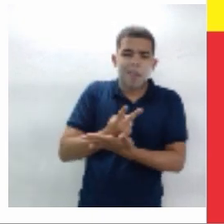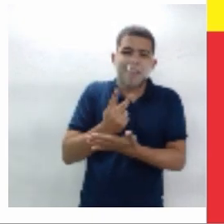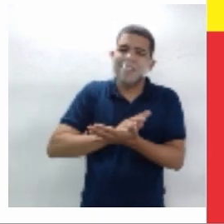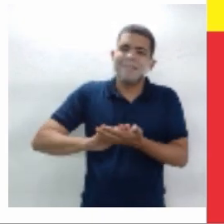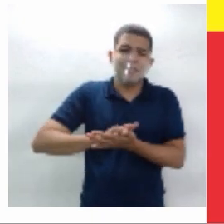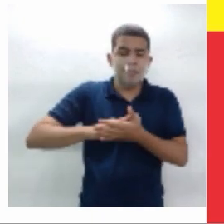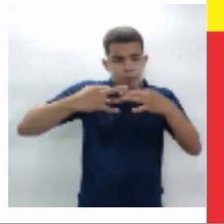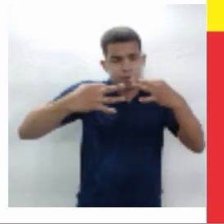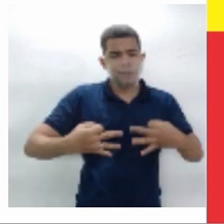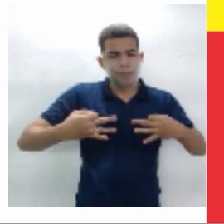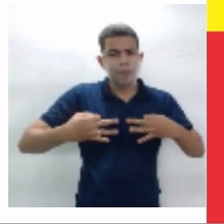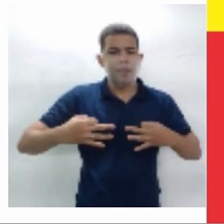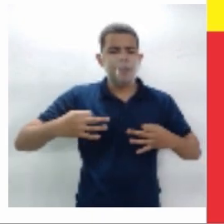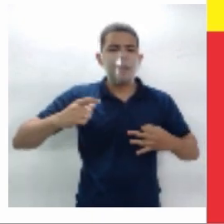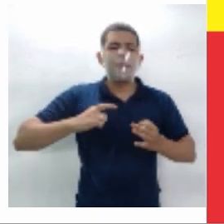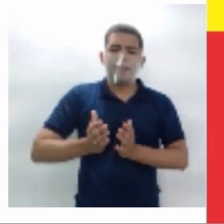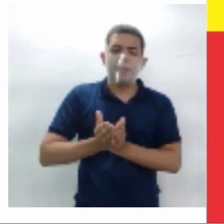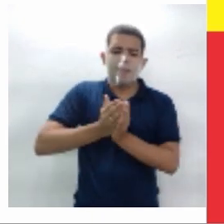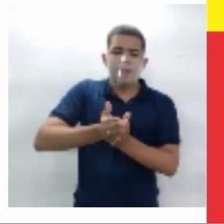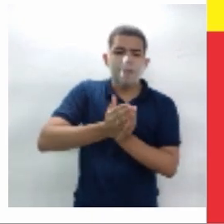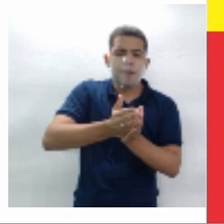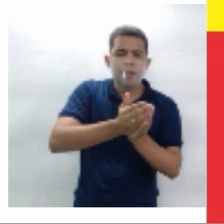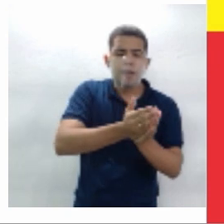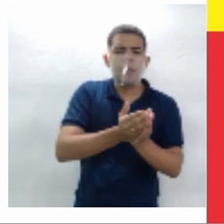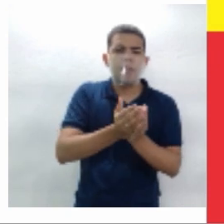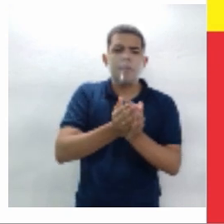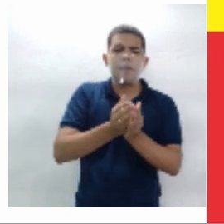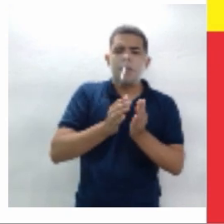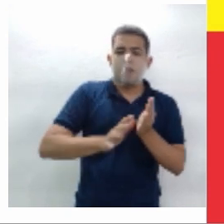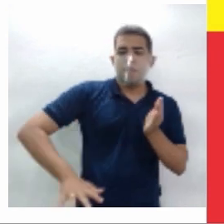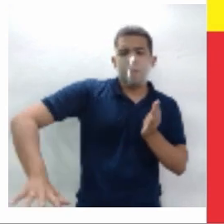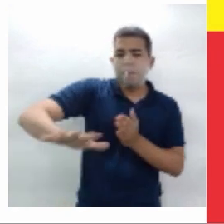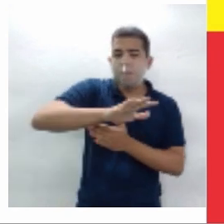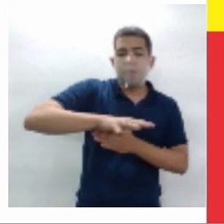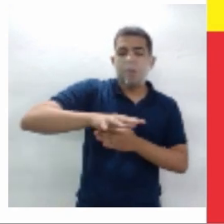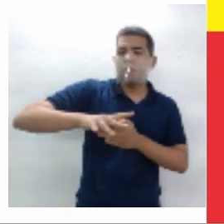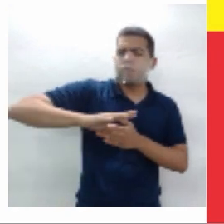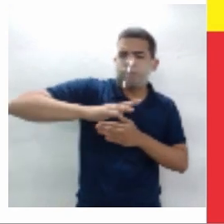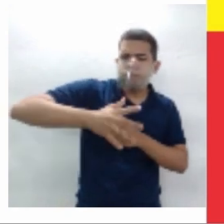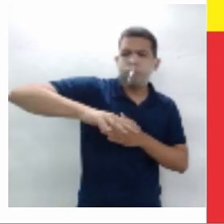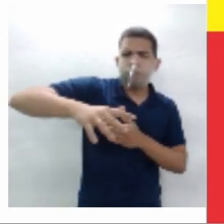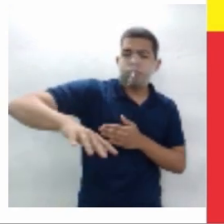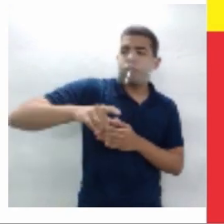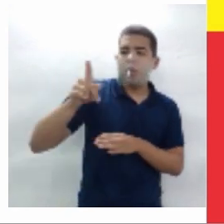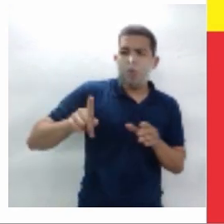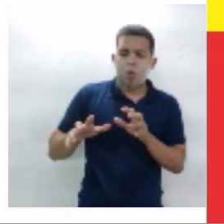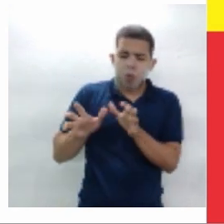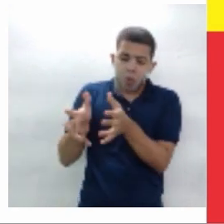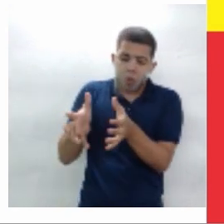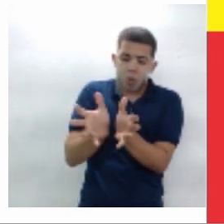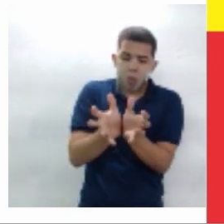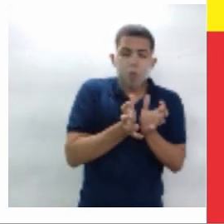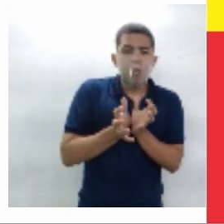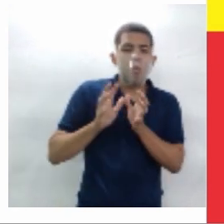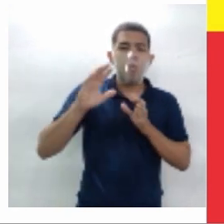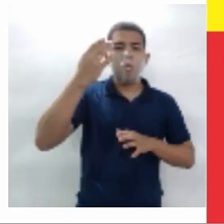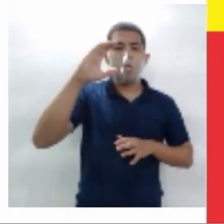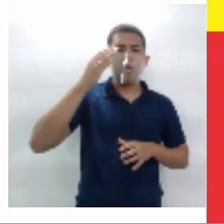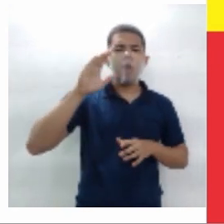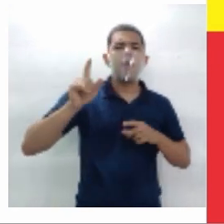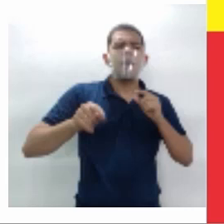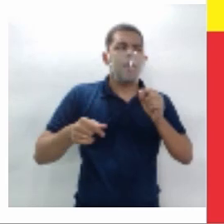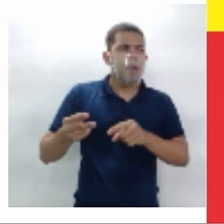a bordo aí de navios oceanográficos, equipes de cientistas, eles foram